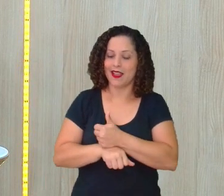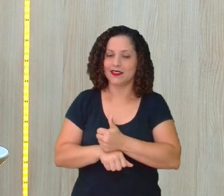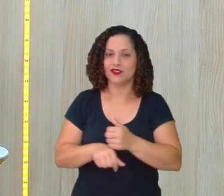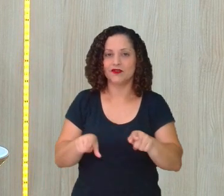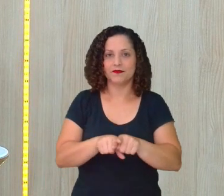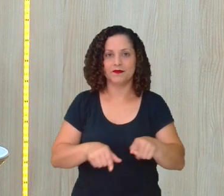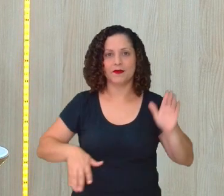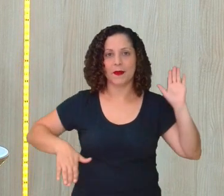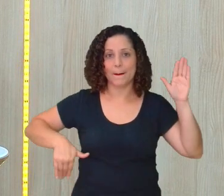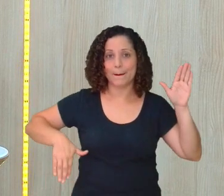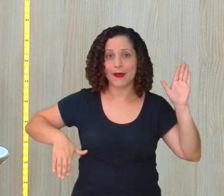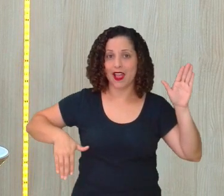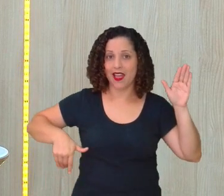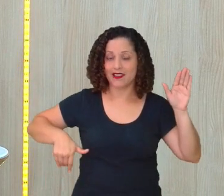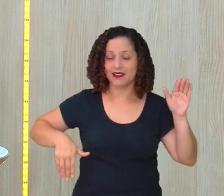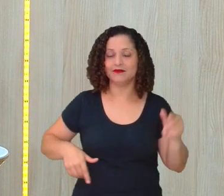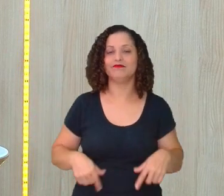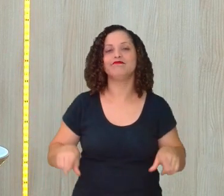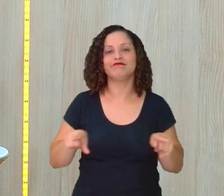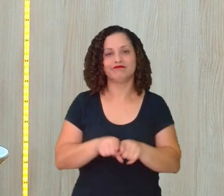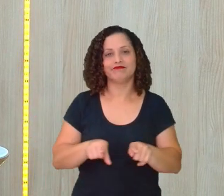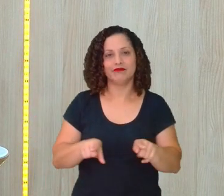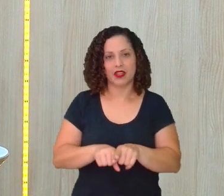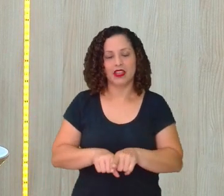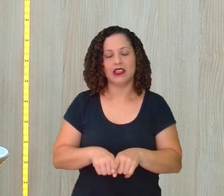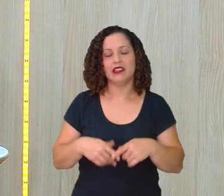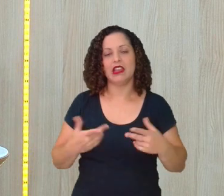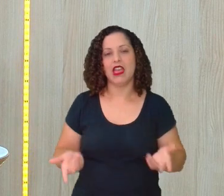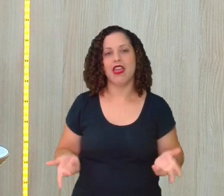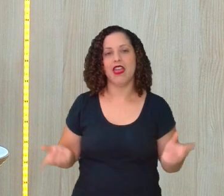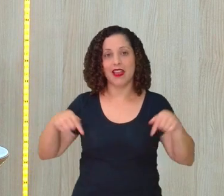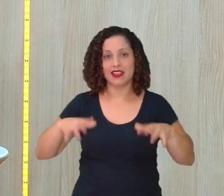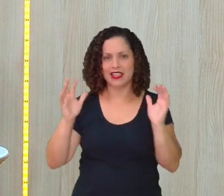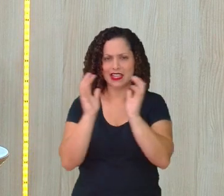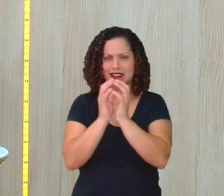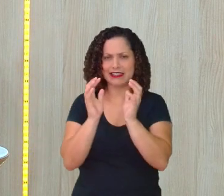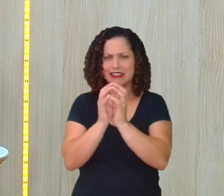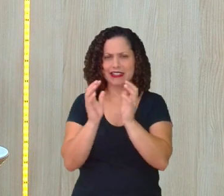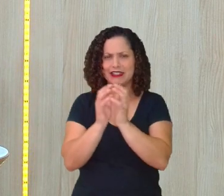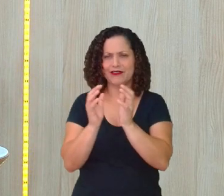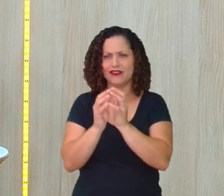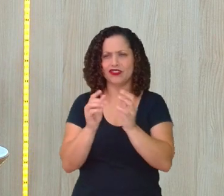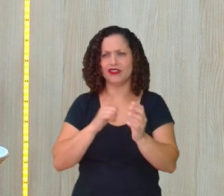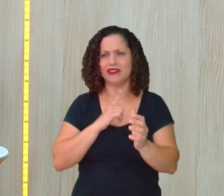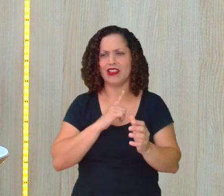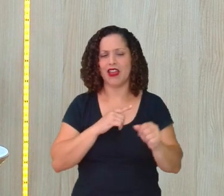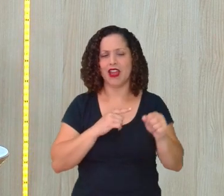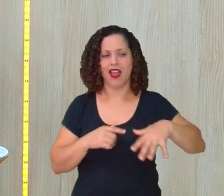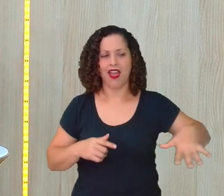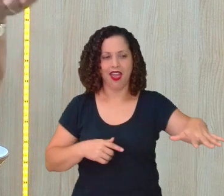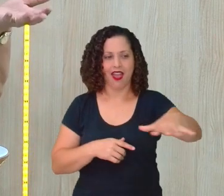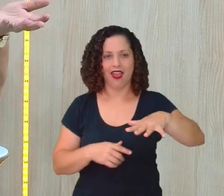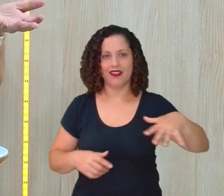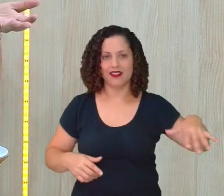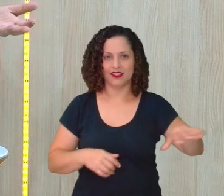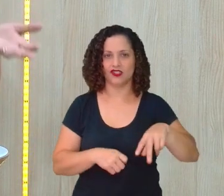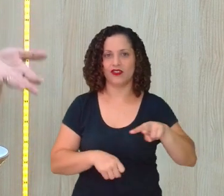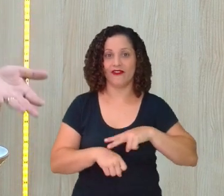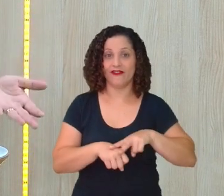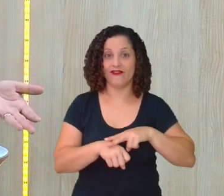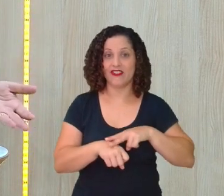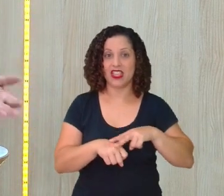atrativas. Então, você tem a questão do lazer aqui também no Recife, os jardins botânicos que já falamos,